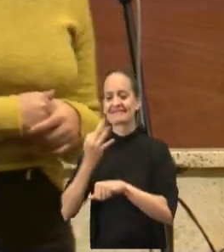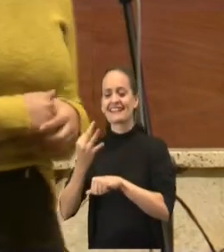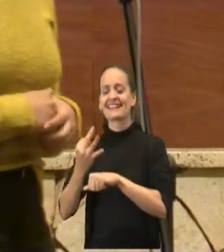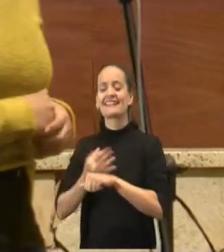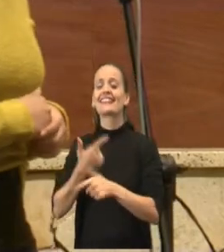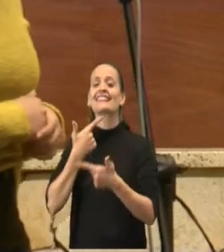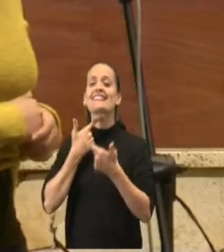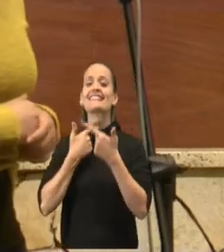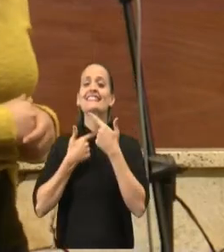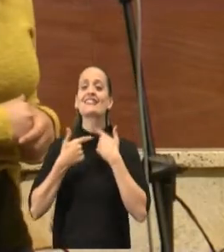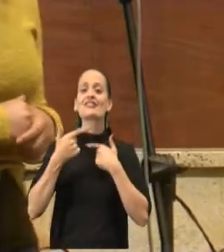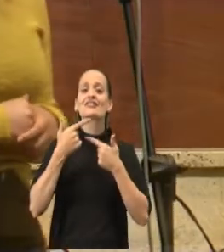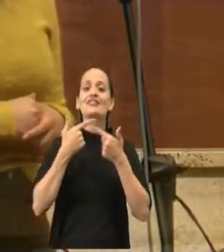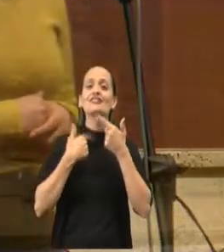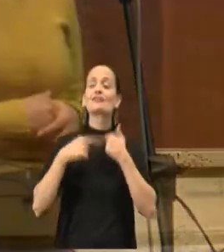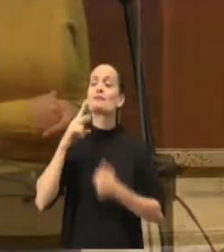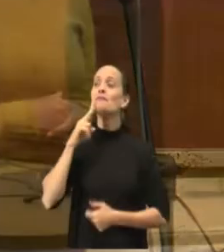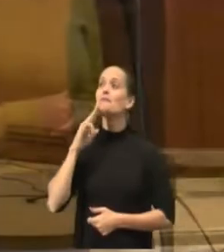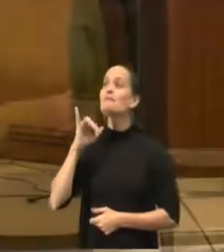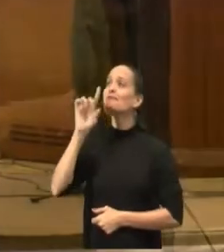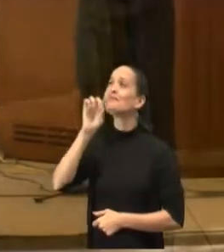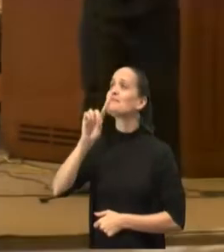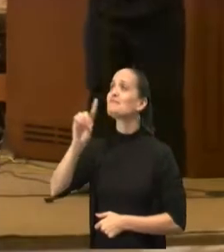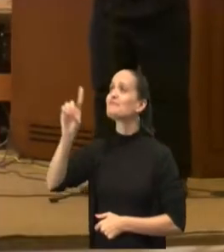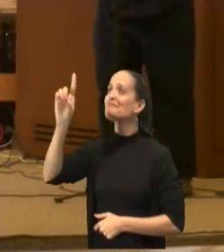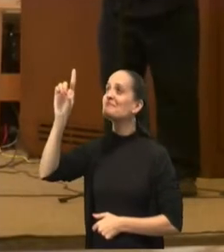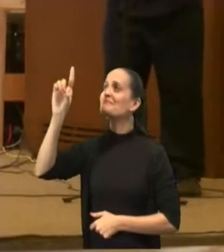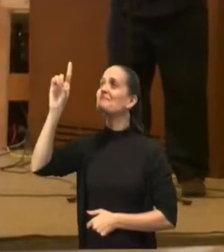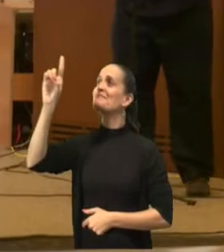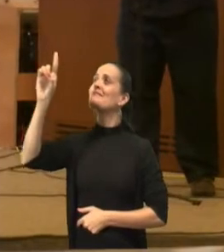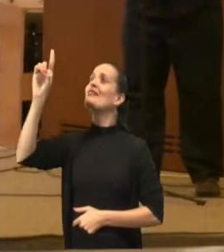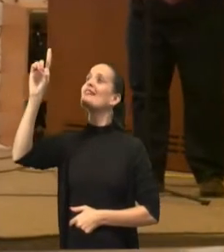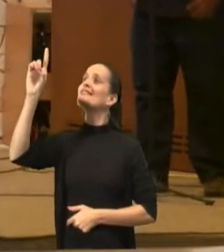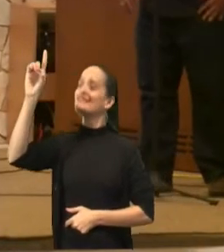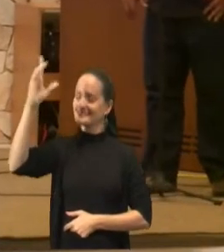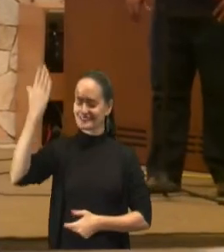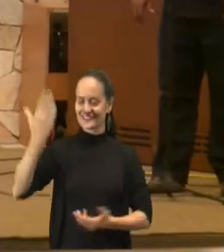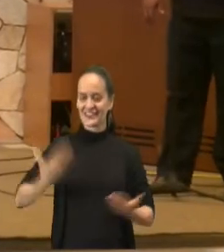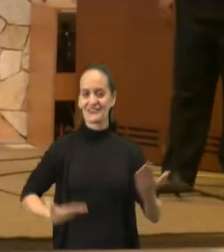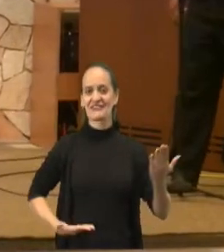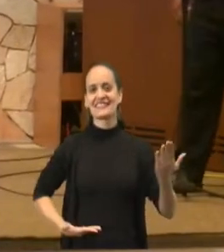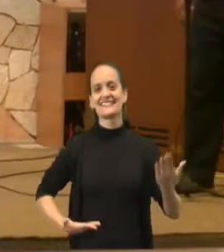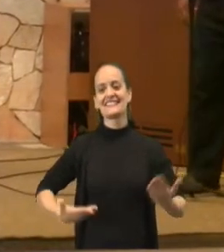perseverar, desejamos ao Pai